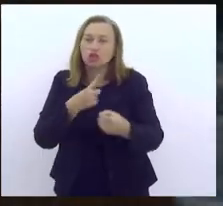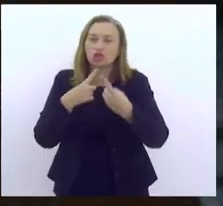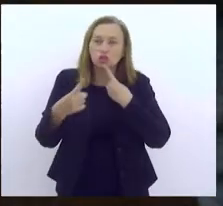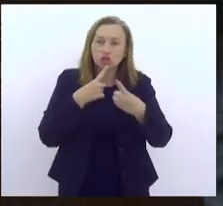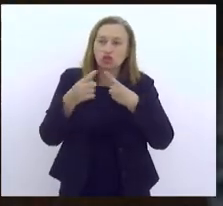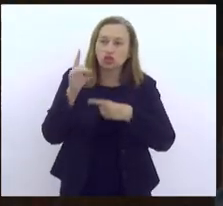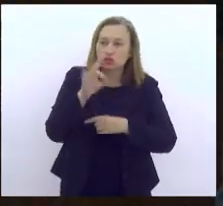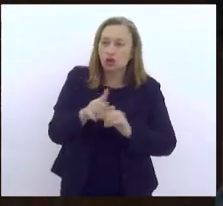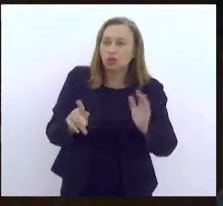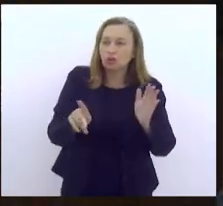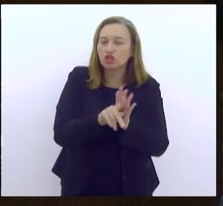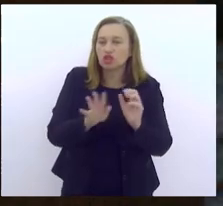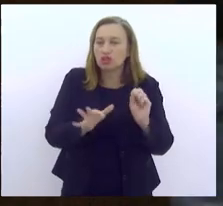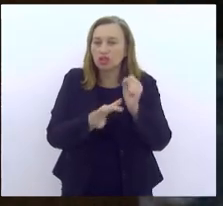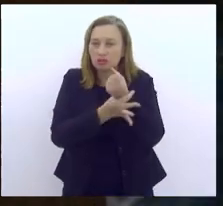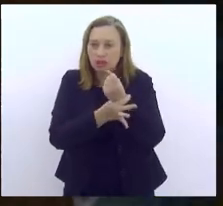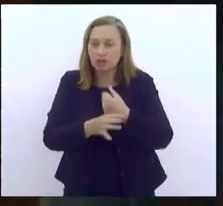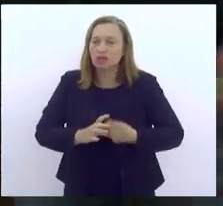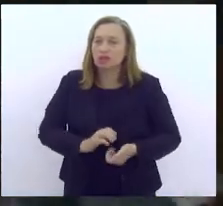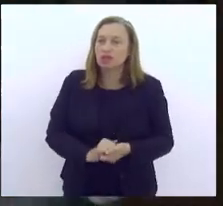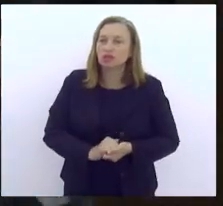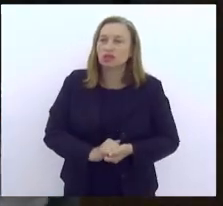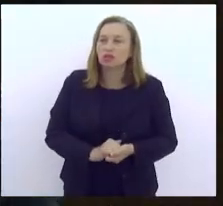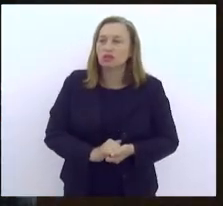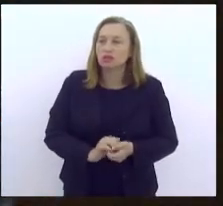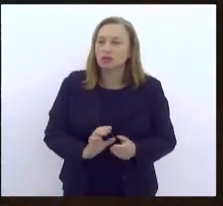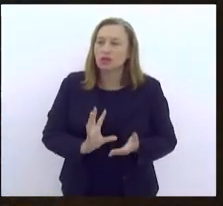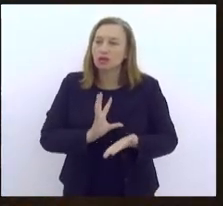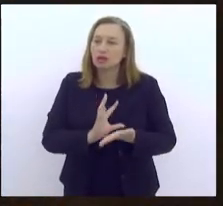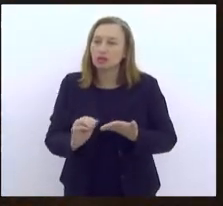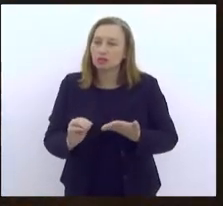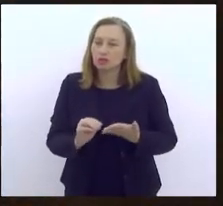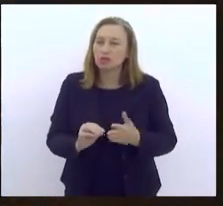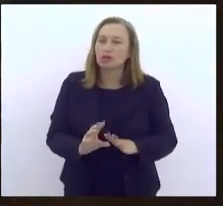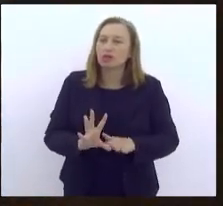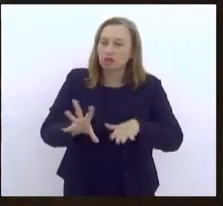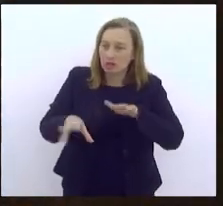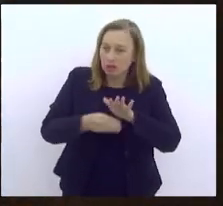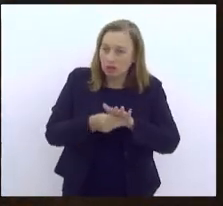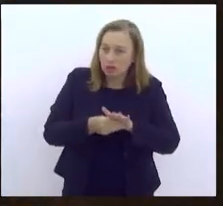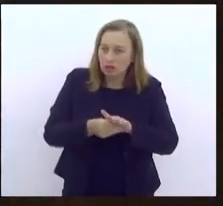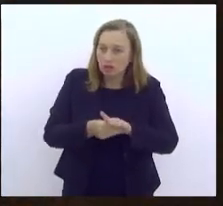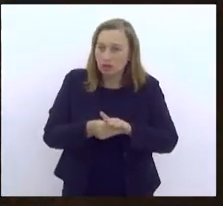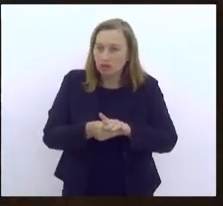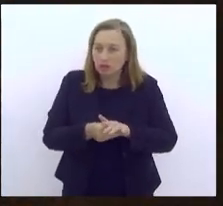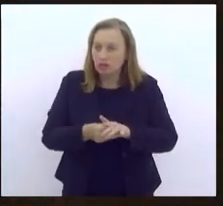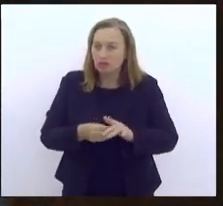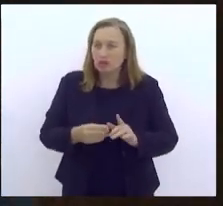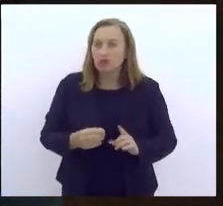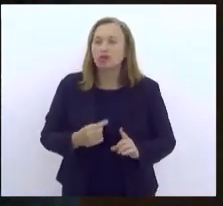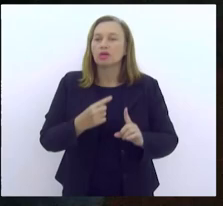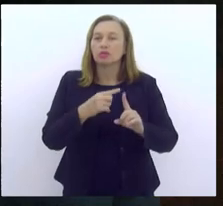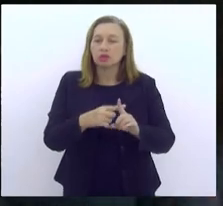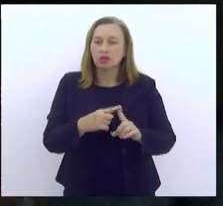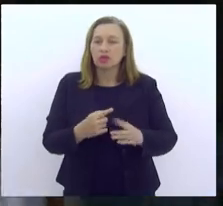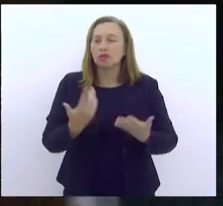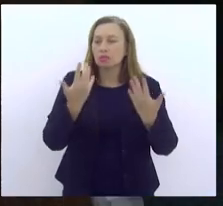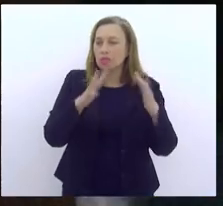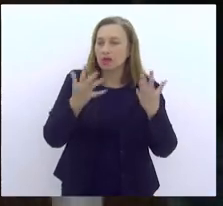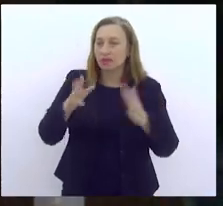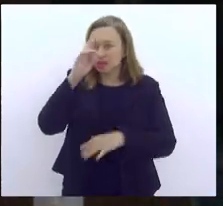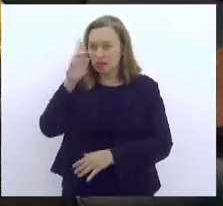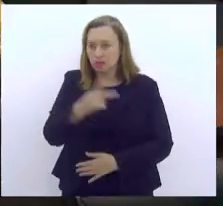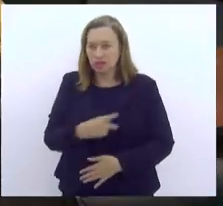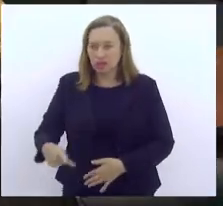só projetos de segurança e colocarmos em pauta as emendas impositivas do Parlamento. Parabéns, presidente, por sua